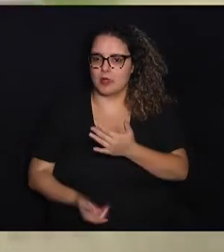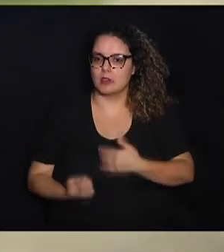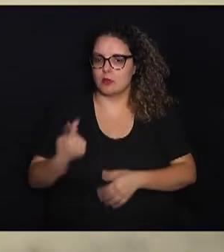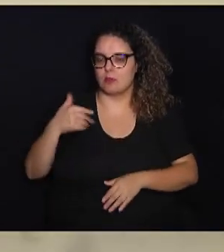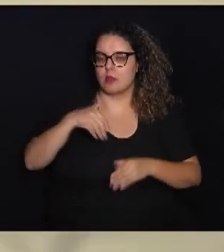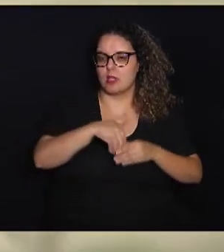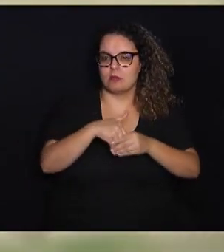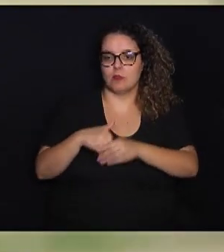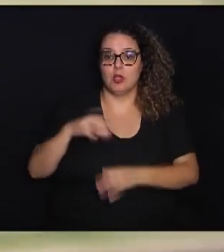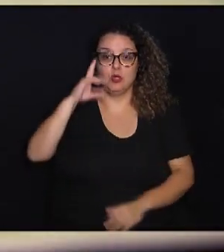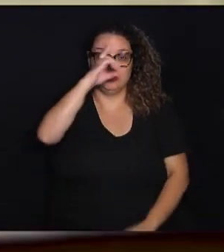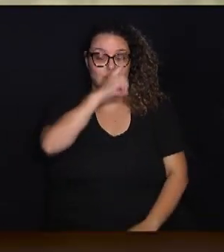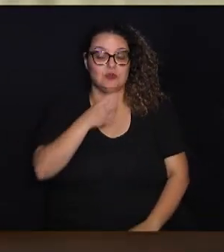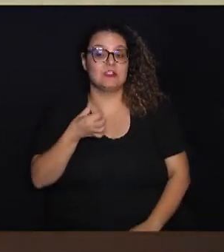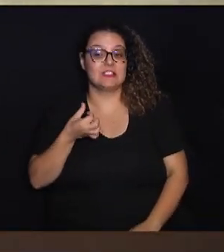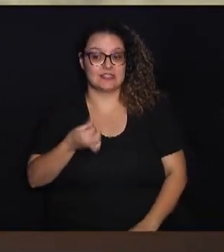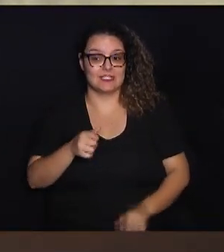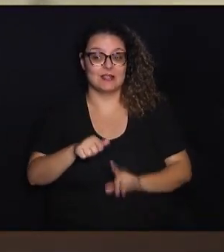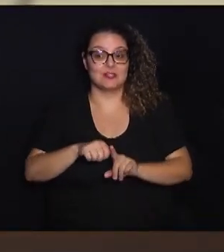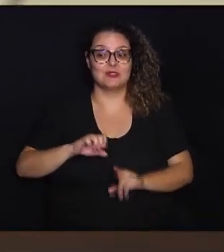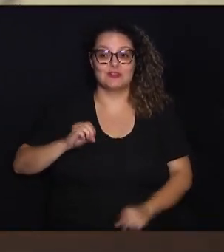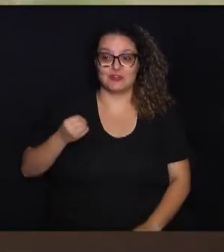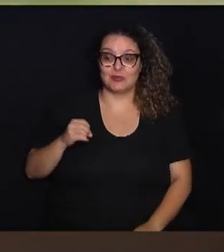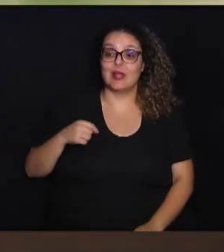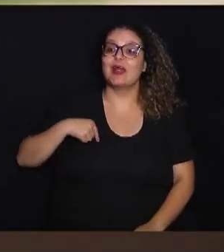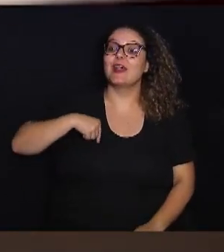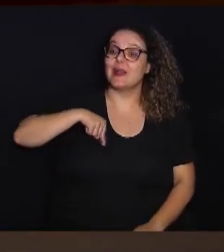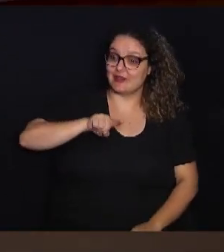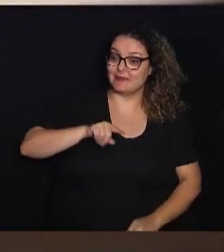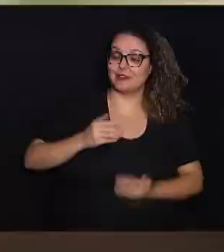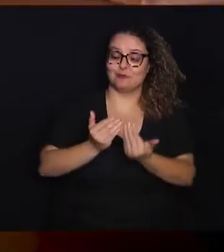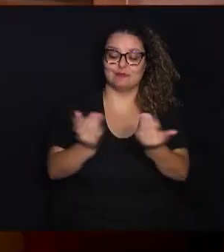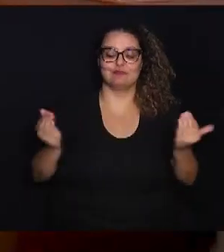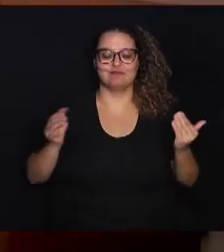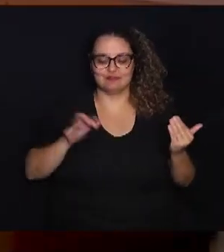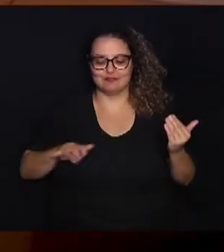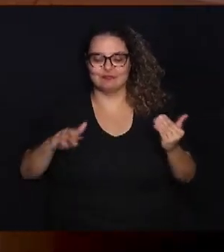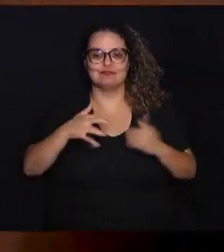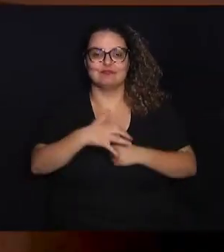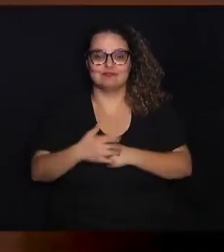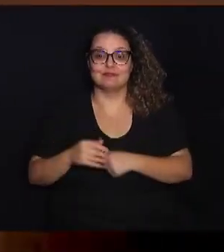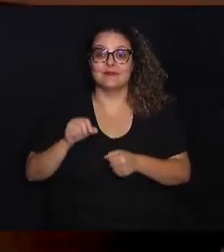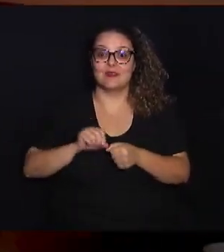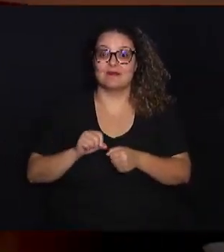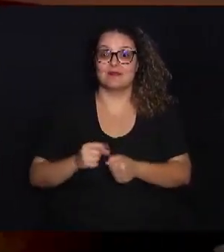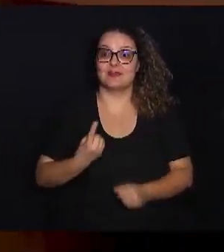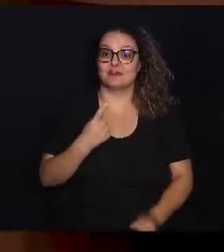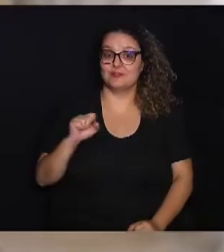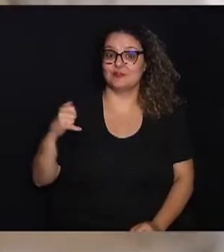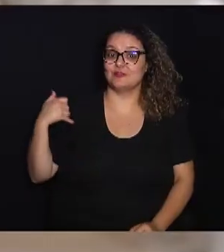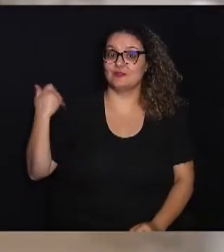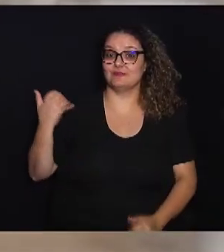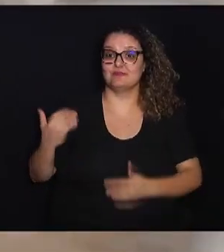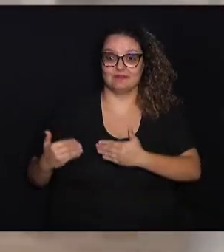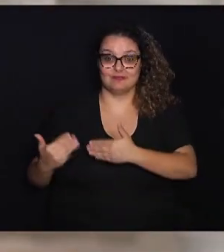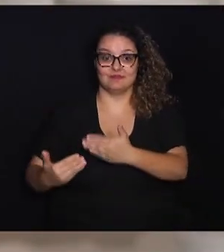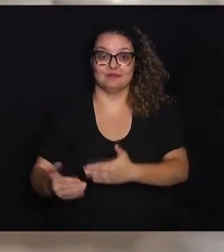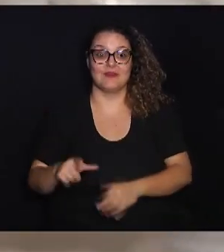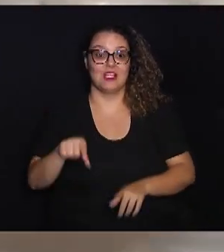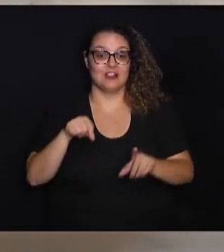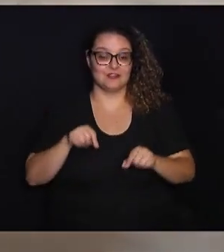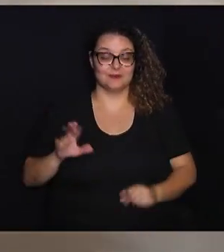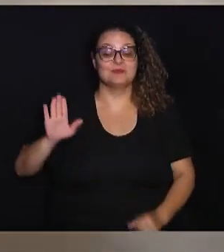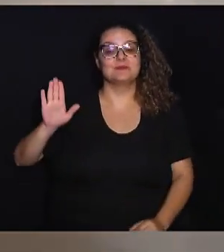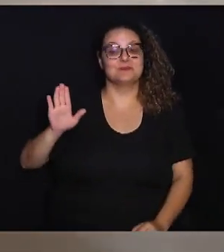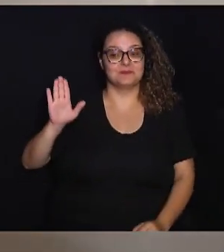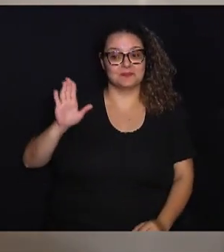domingo, dia 6 de outubro, ela vai às urnas, assim como faz desde os seus 18 anos, para escolher os